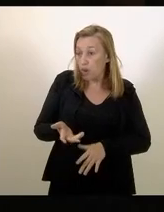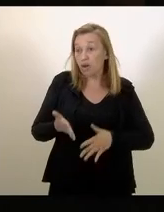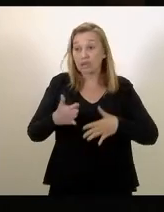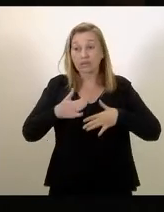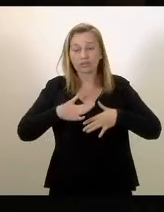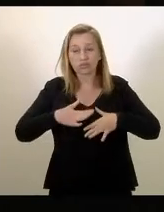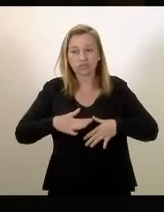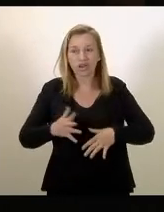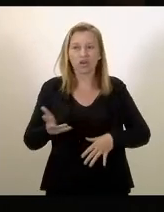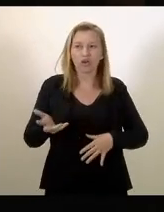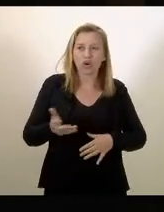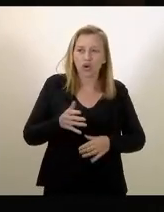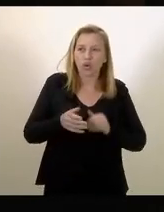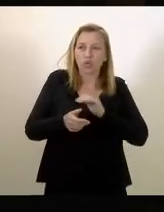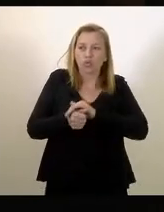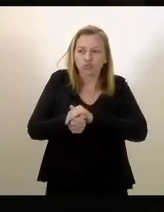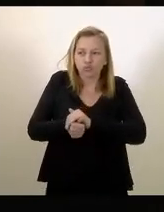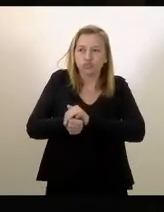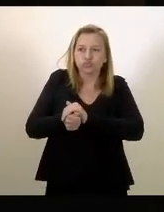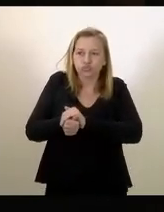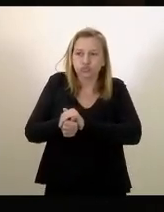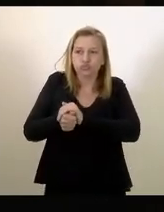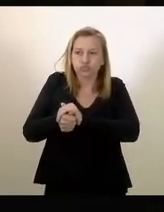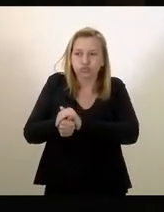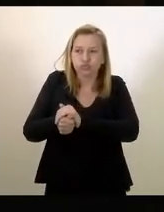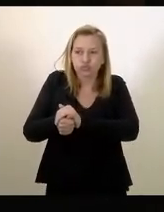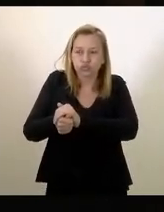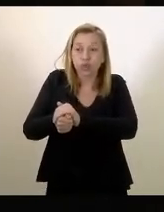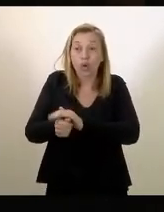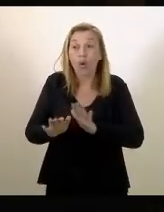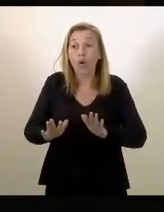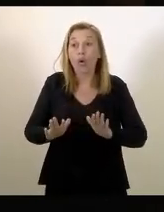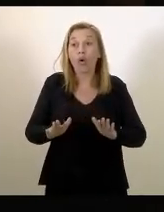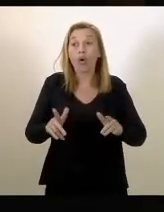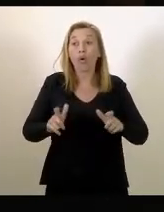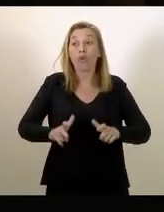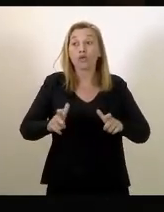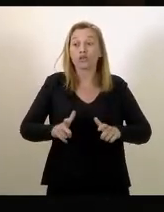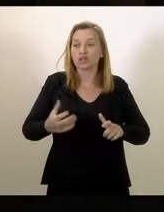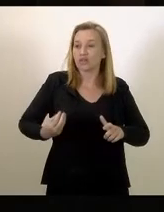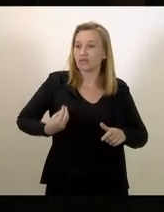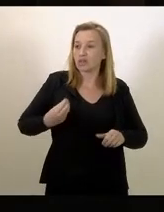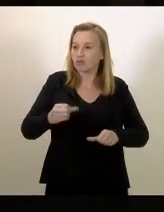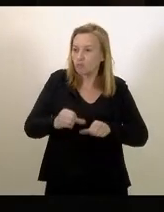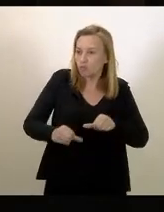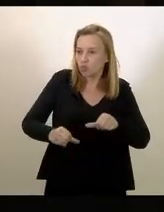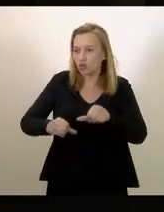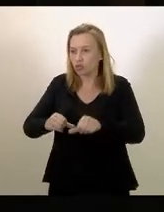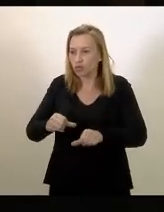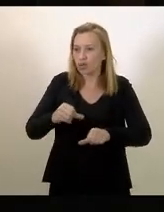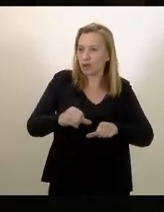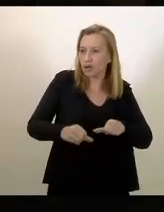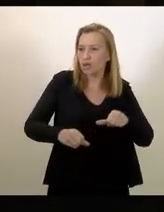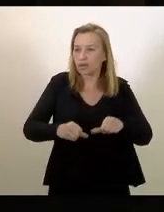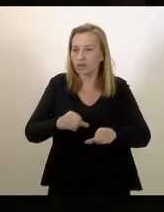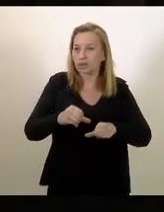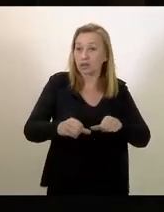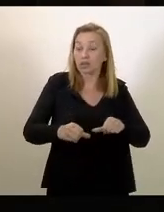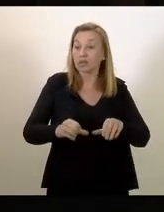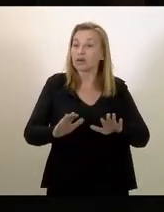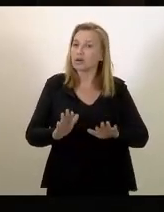onde os modos de vidas foram modificados e mais